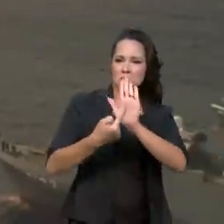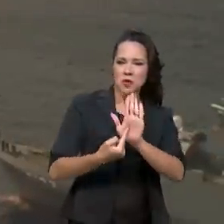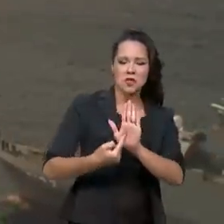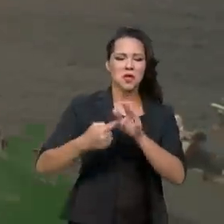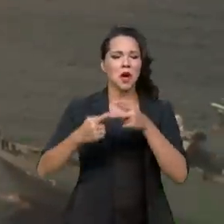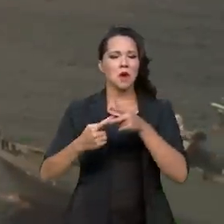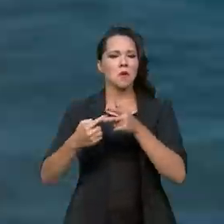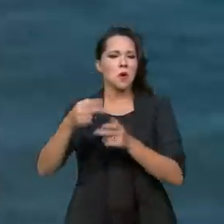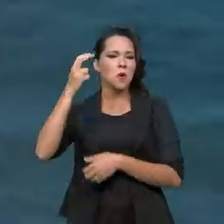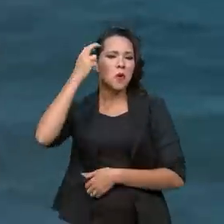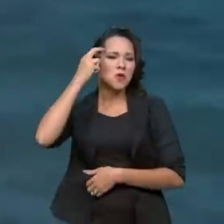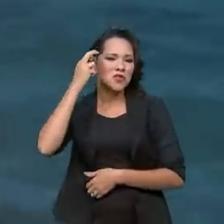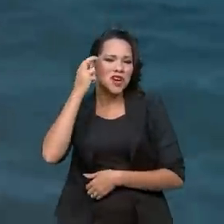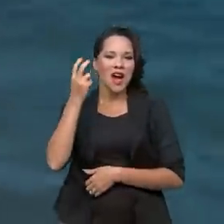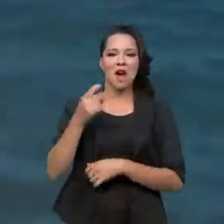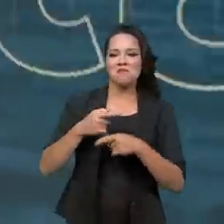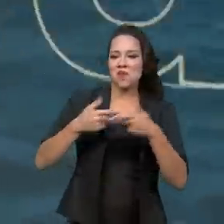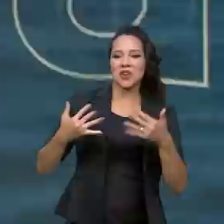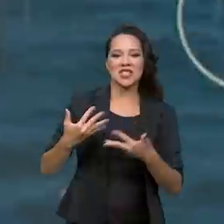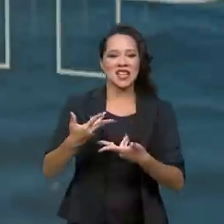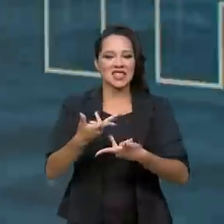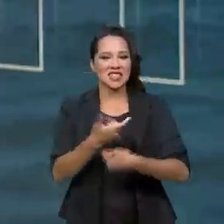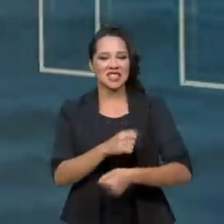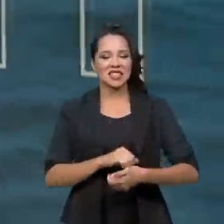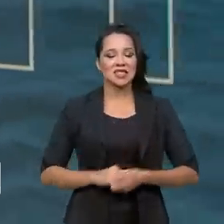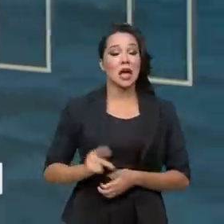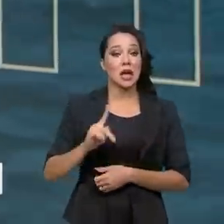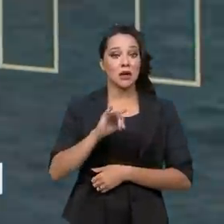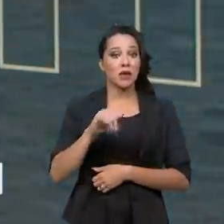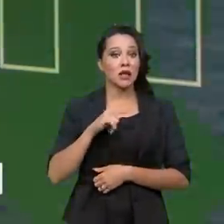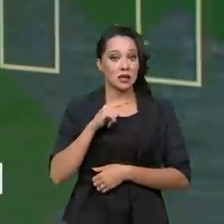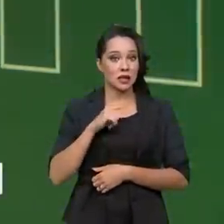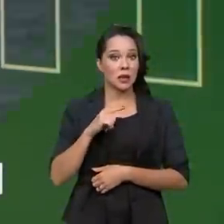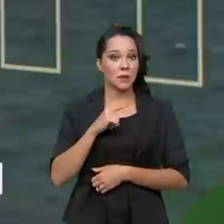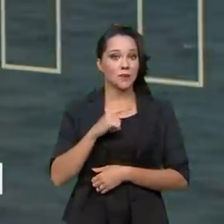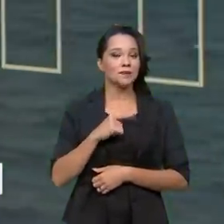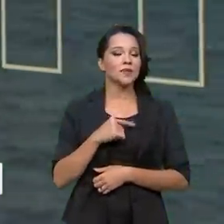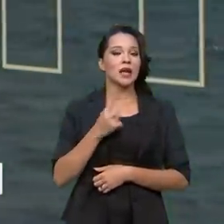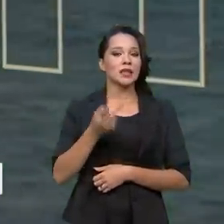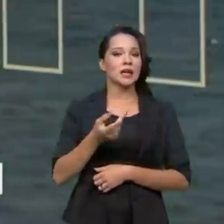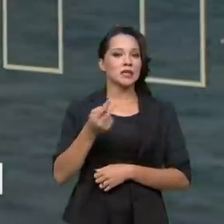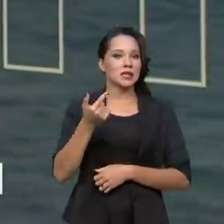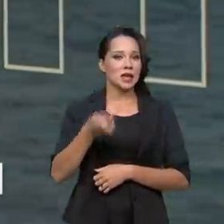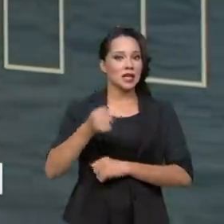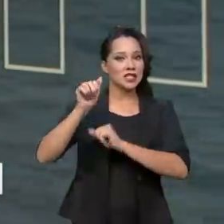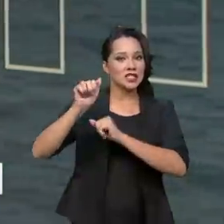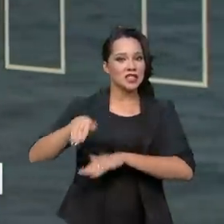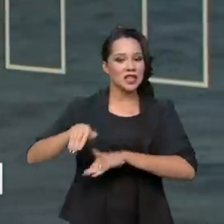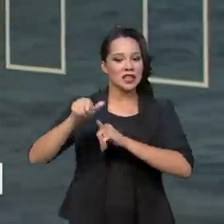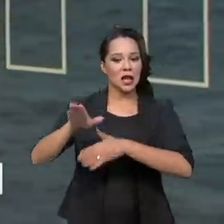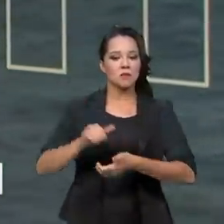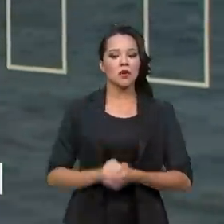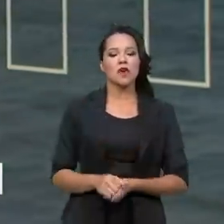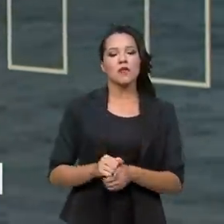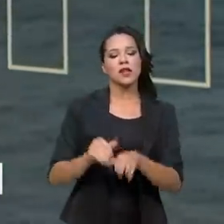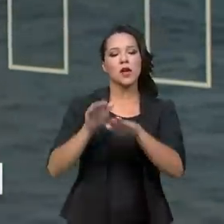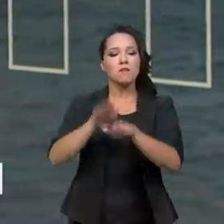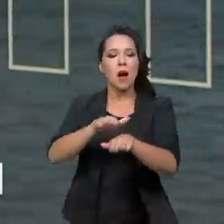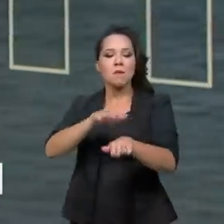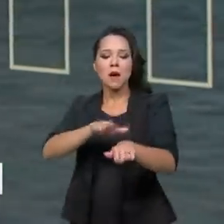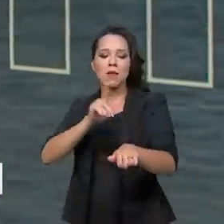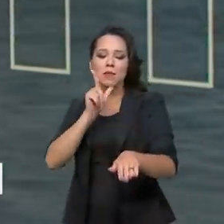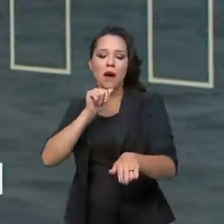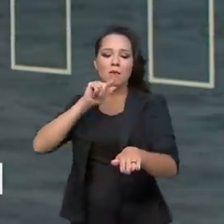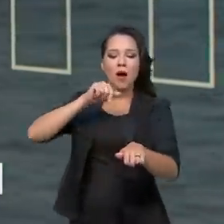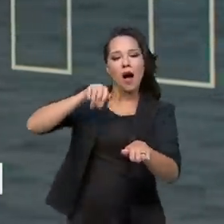com apresentações artísticas. E nós teremos agora também, nesse 7 de setembro, uma parada naval com